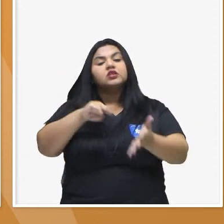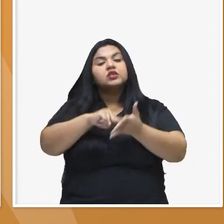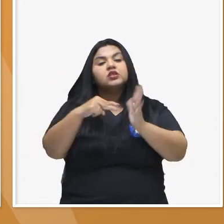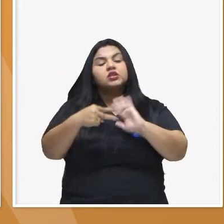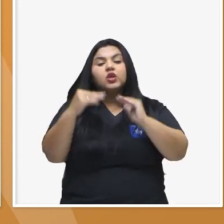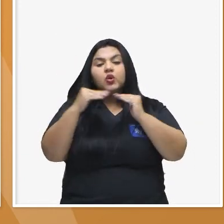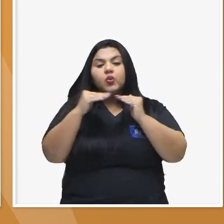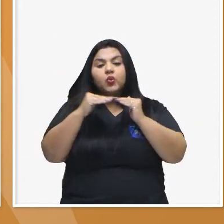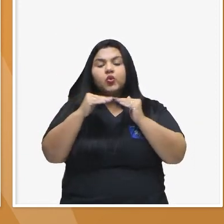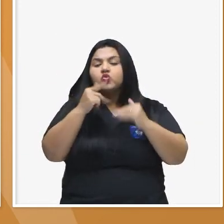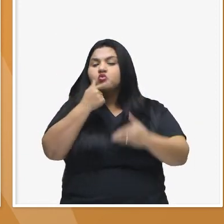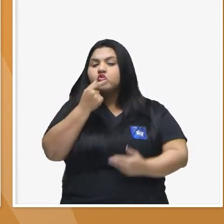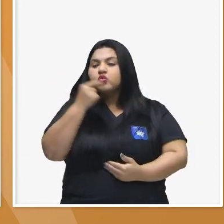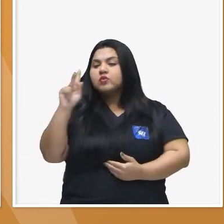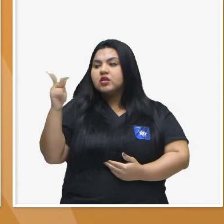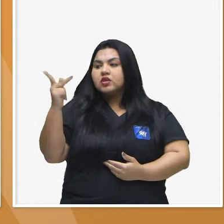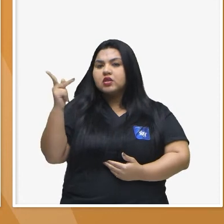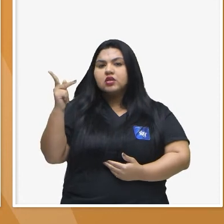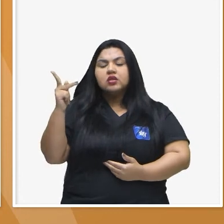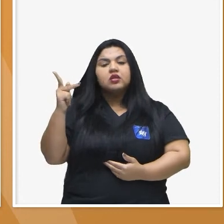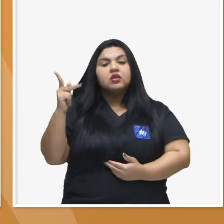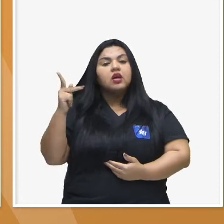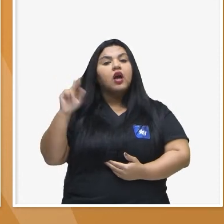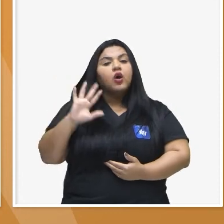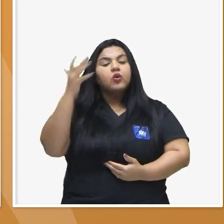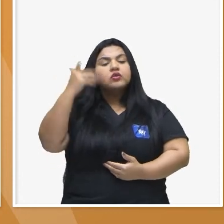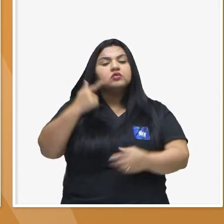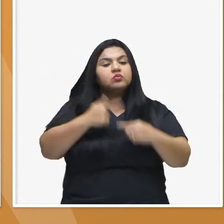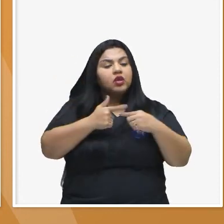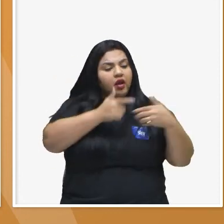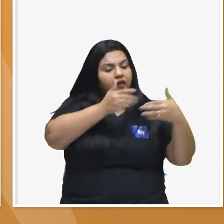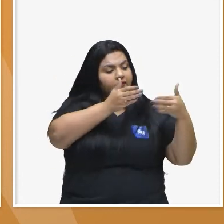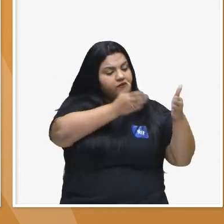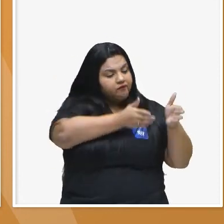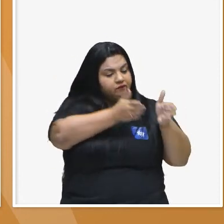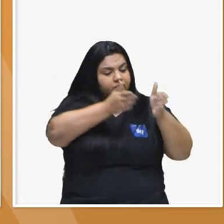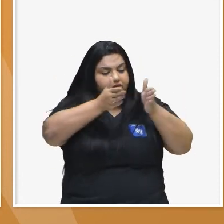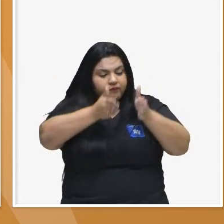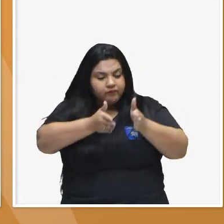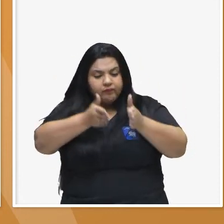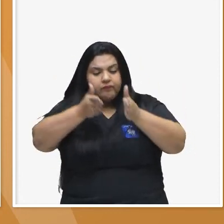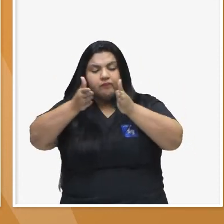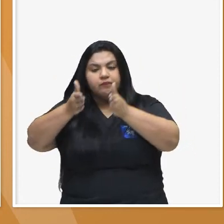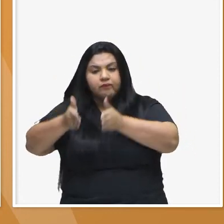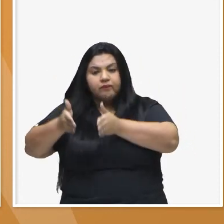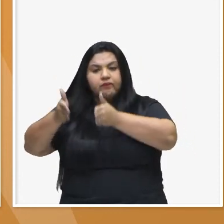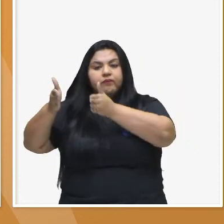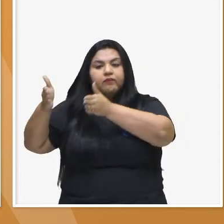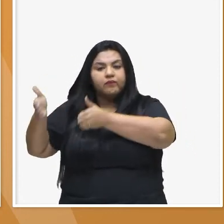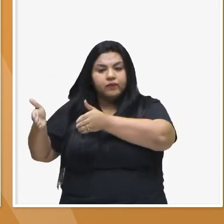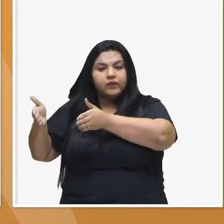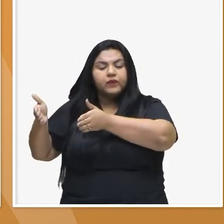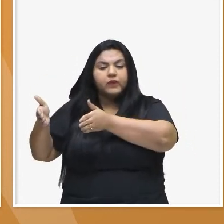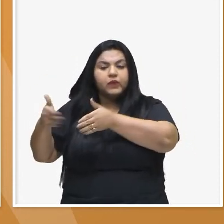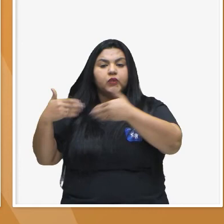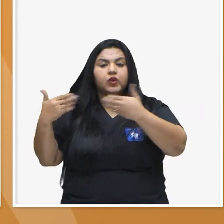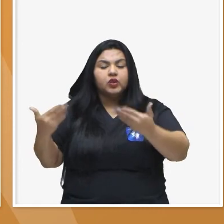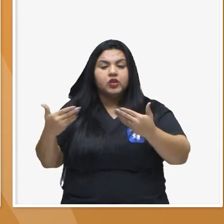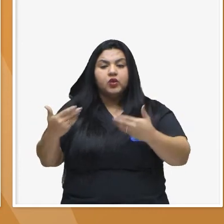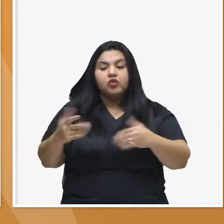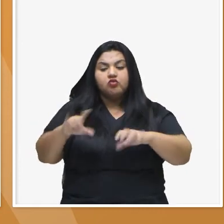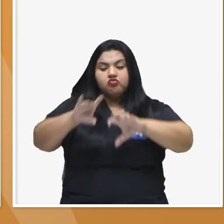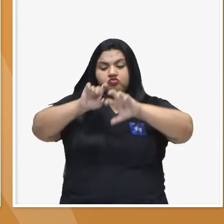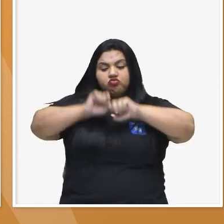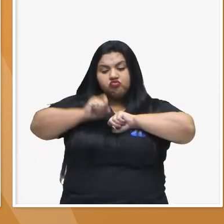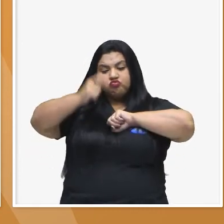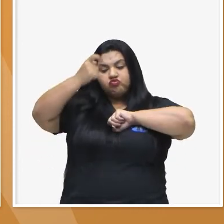né, isso se dá através de fases, através de etapas, né? Então, adquirir consciência do